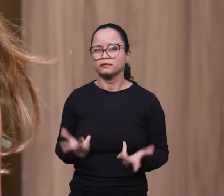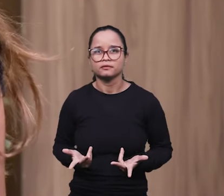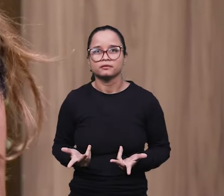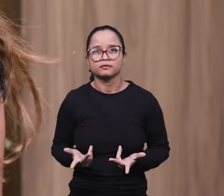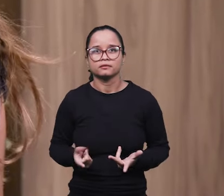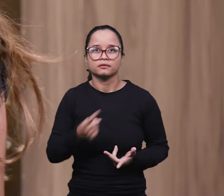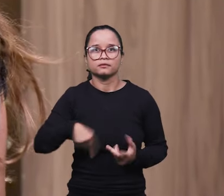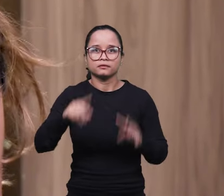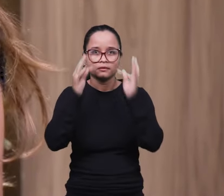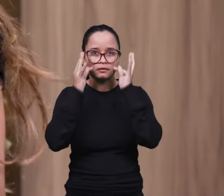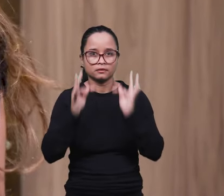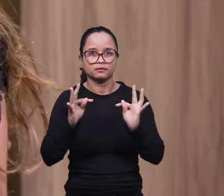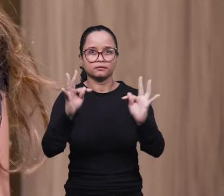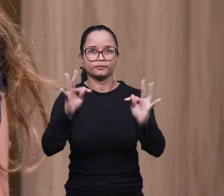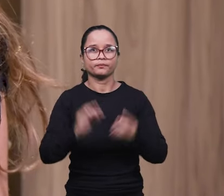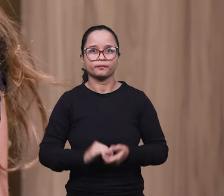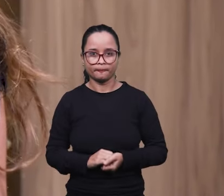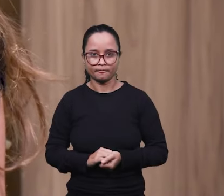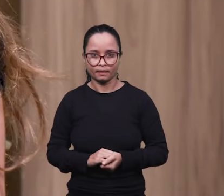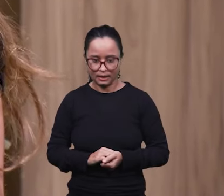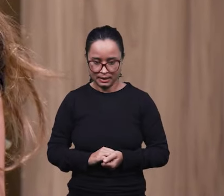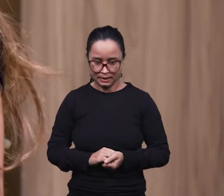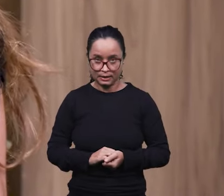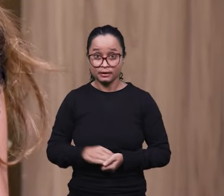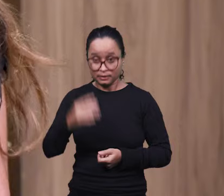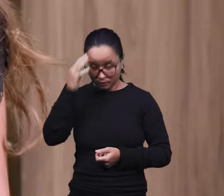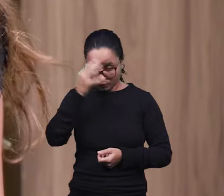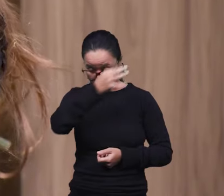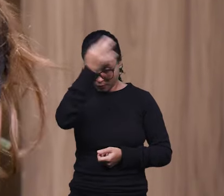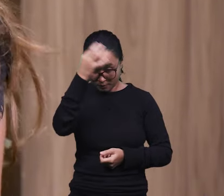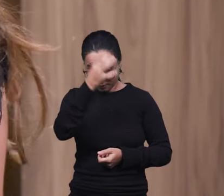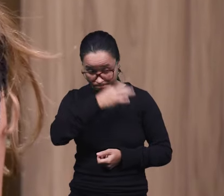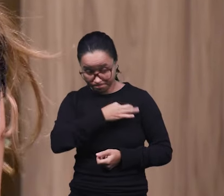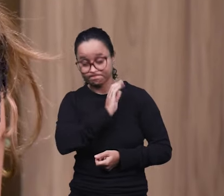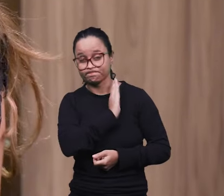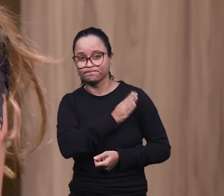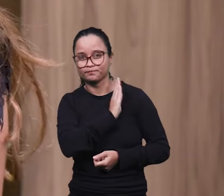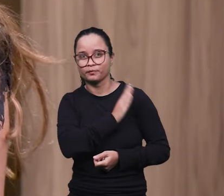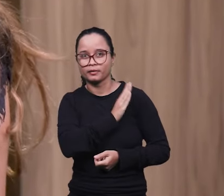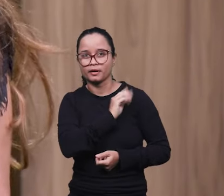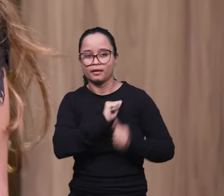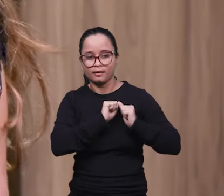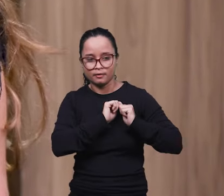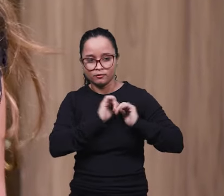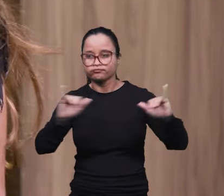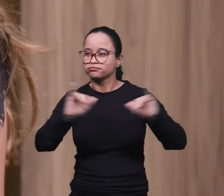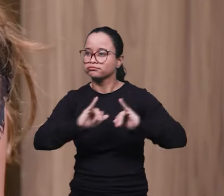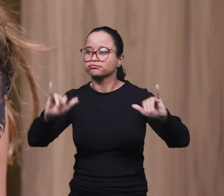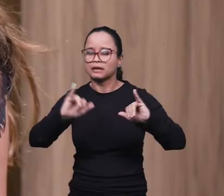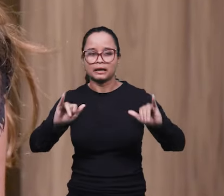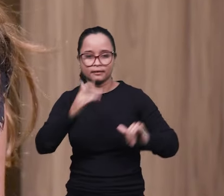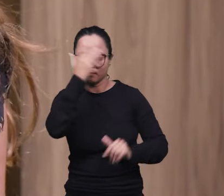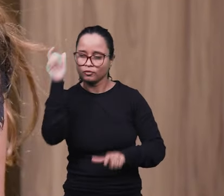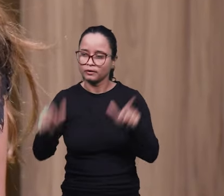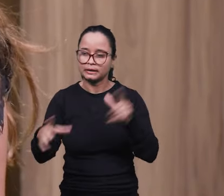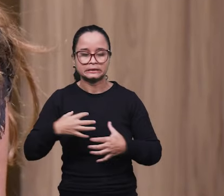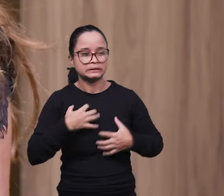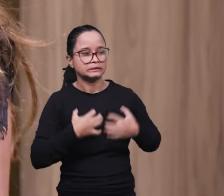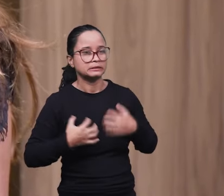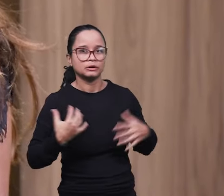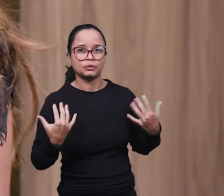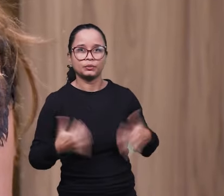e o nosso testemunho a luz do espírito santo que brilha nos nossos corações vai refletindo nessas pessoas elas são incomodadas por causa disso